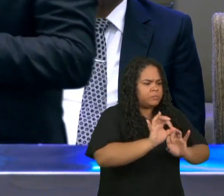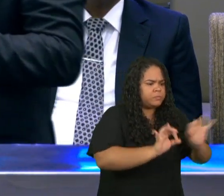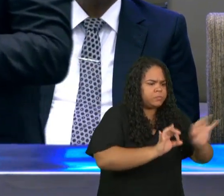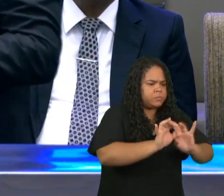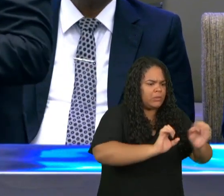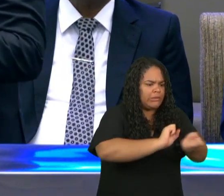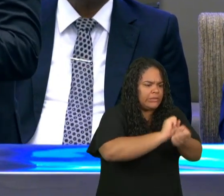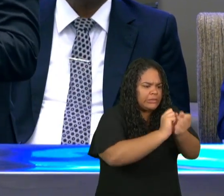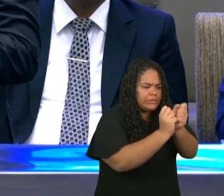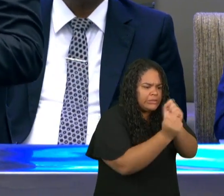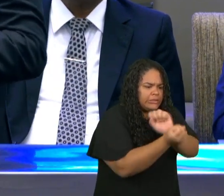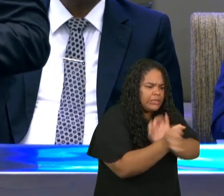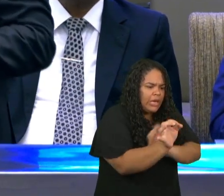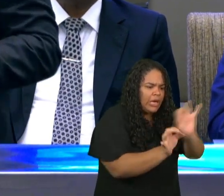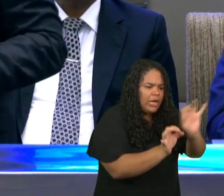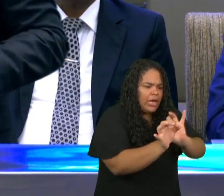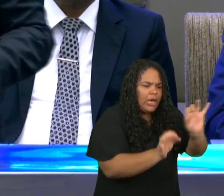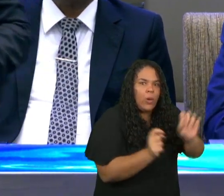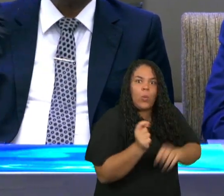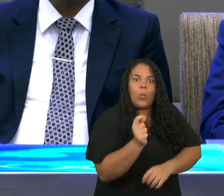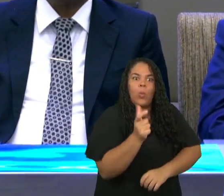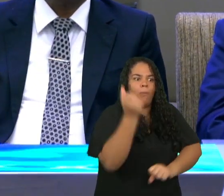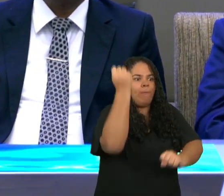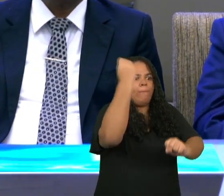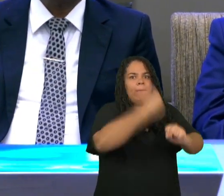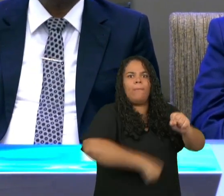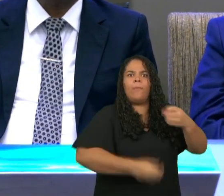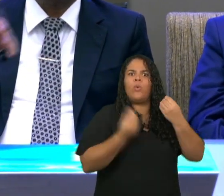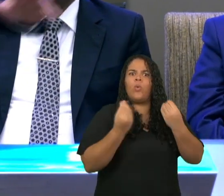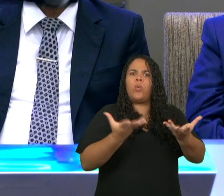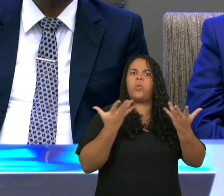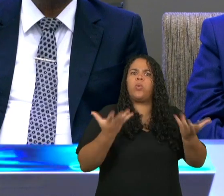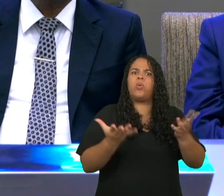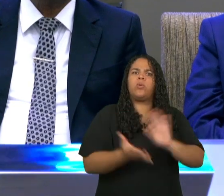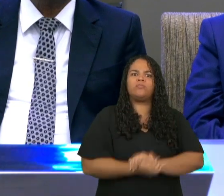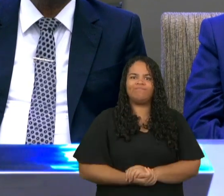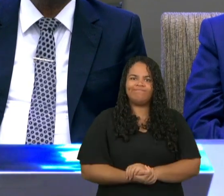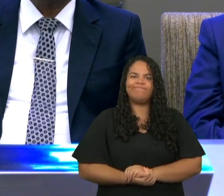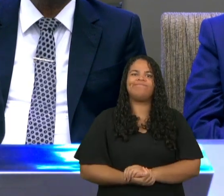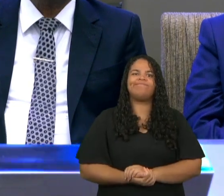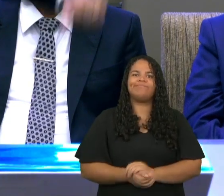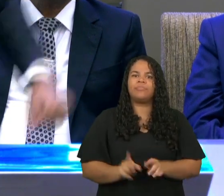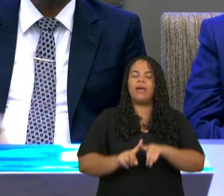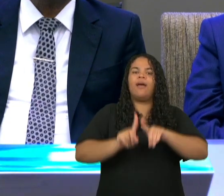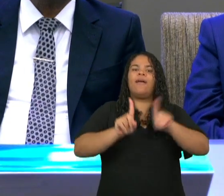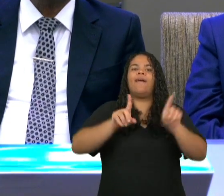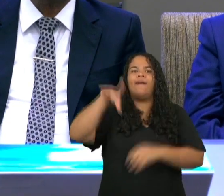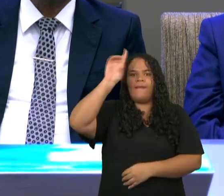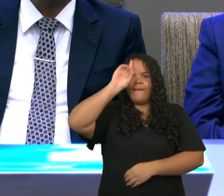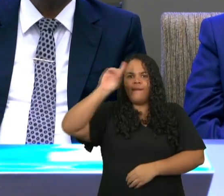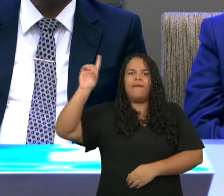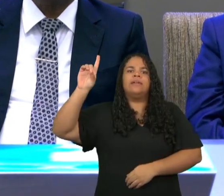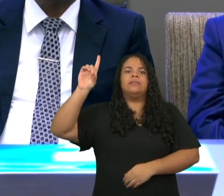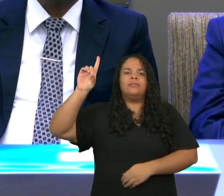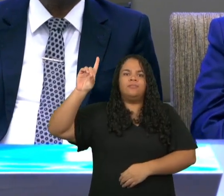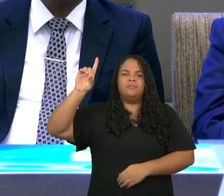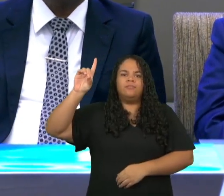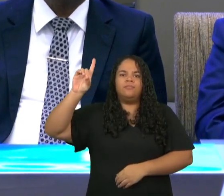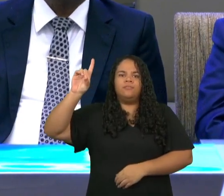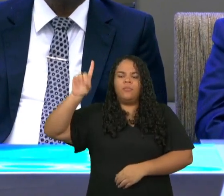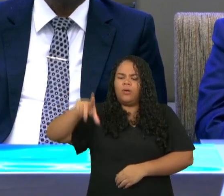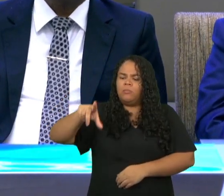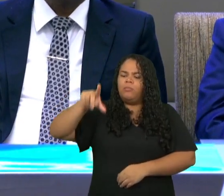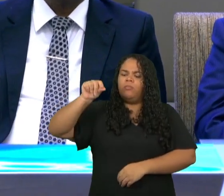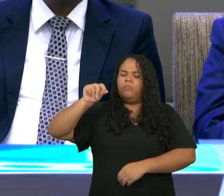Não foi porque o anjo gritou e disse: não faças mal ao rapaz.